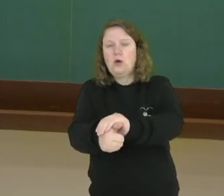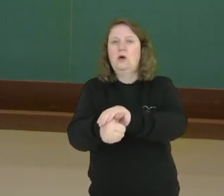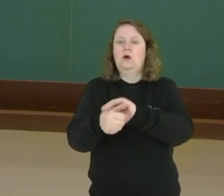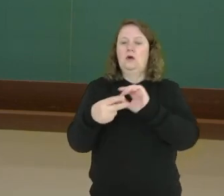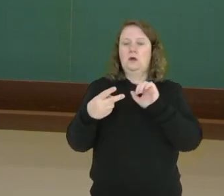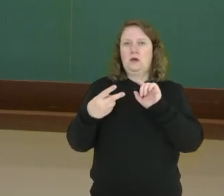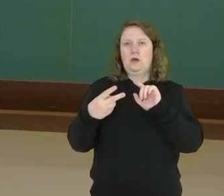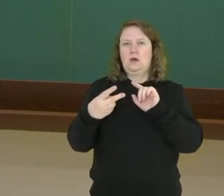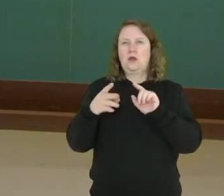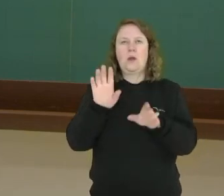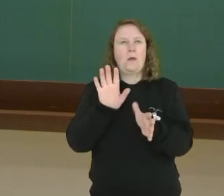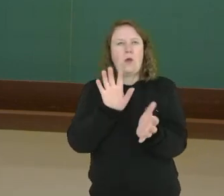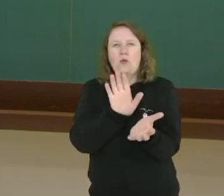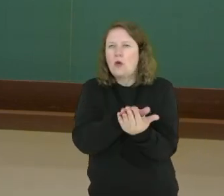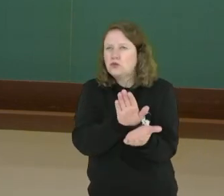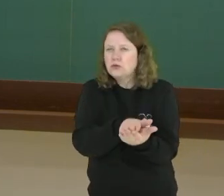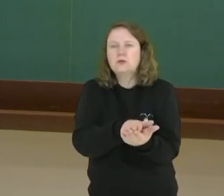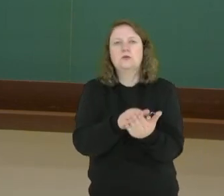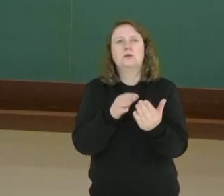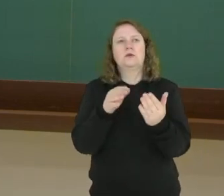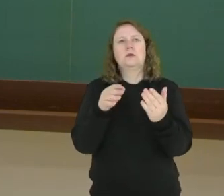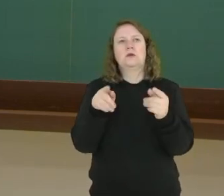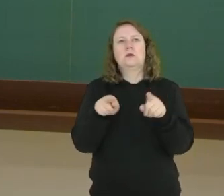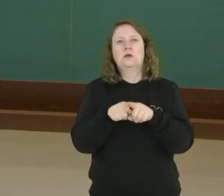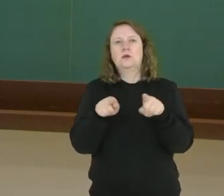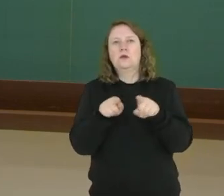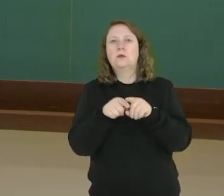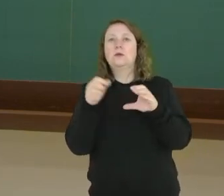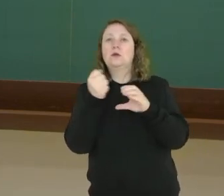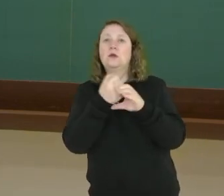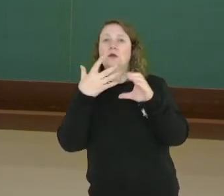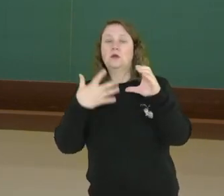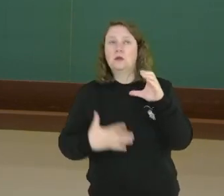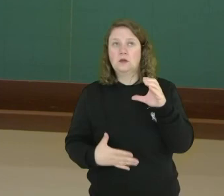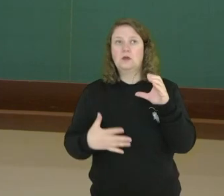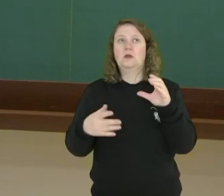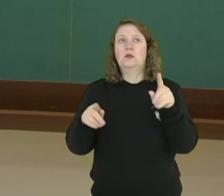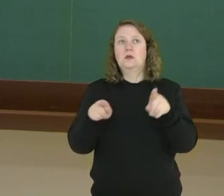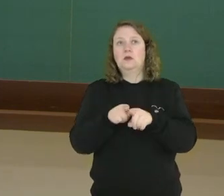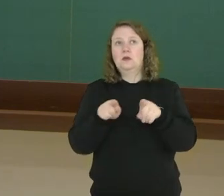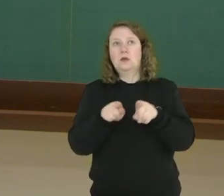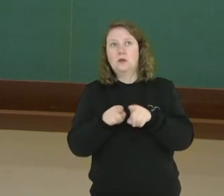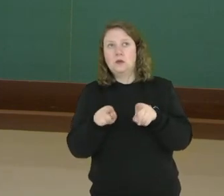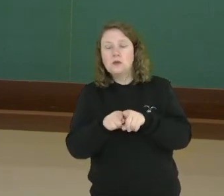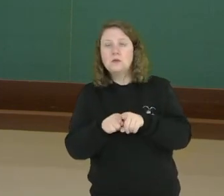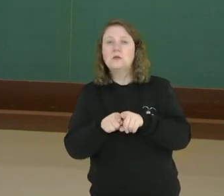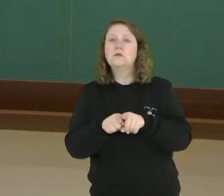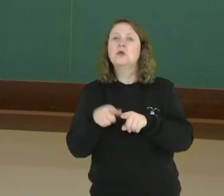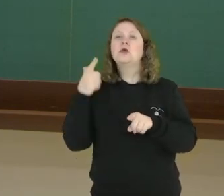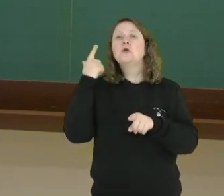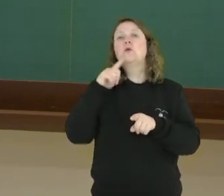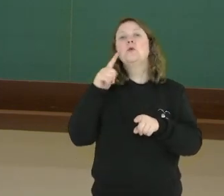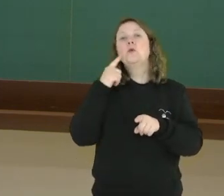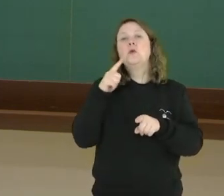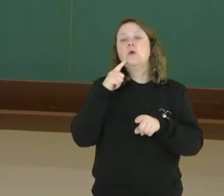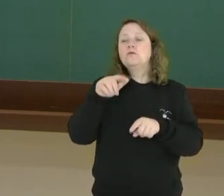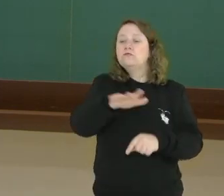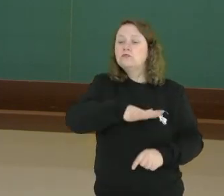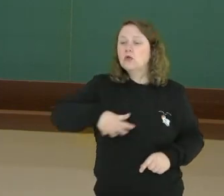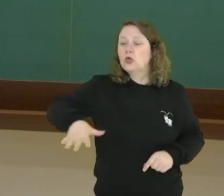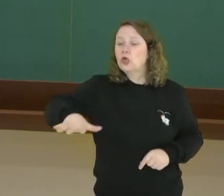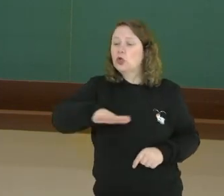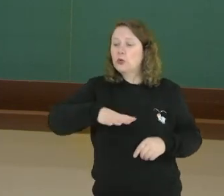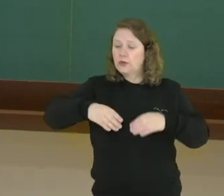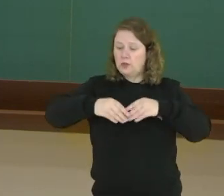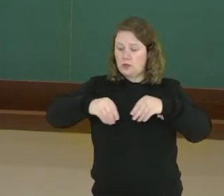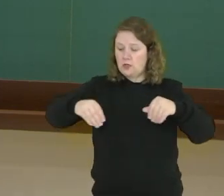os jabutis, falamos das características deles, né? Porque eles conseguiram ali conquistar o ambiente